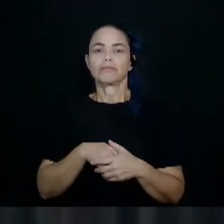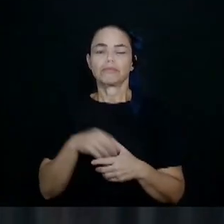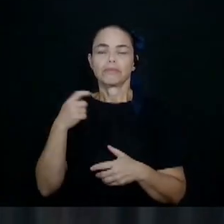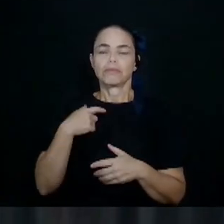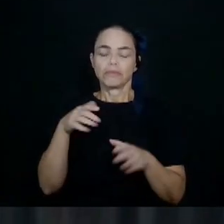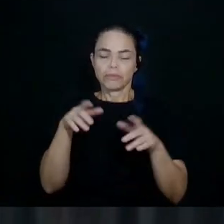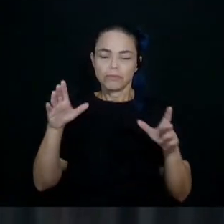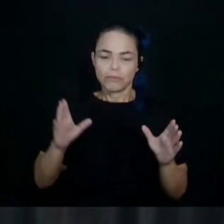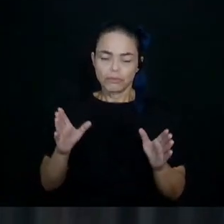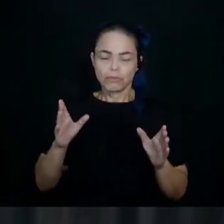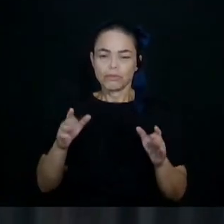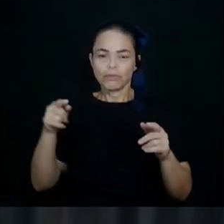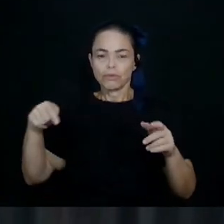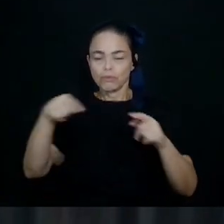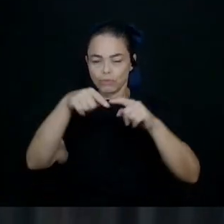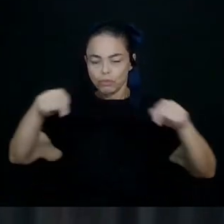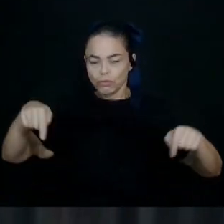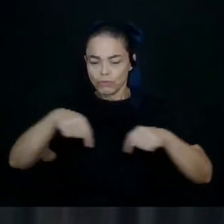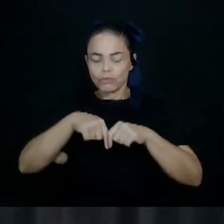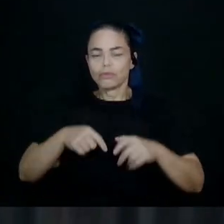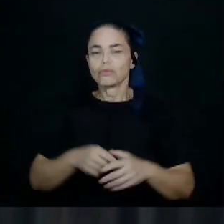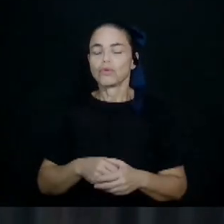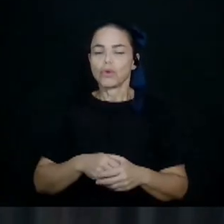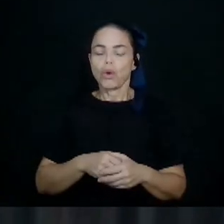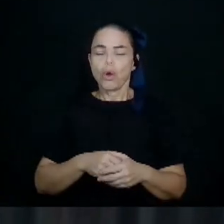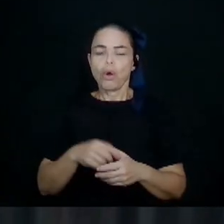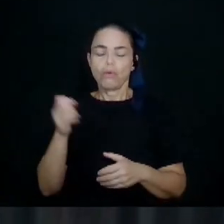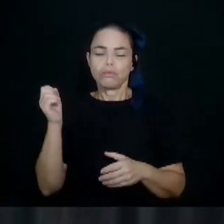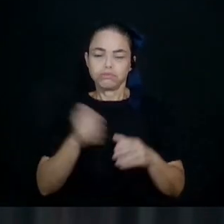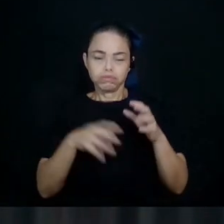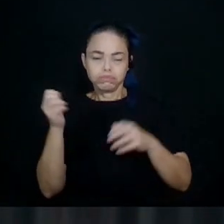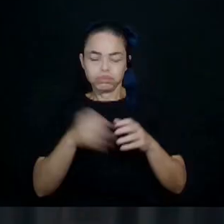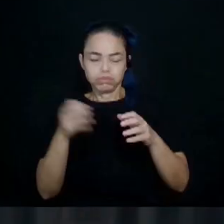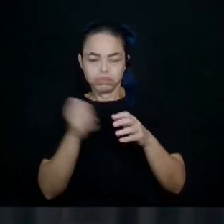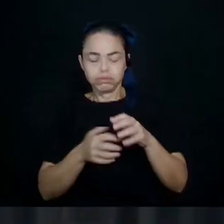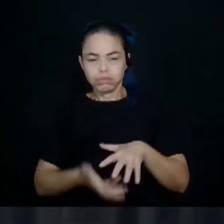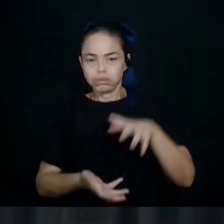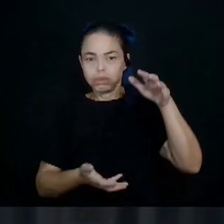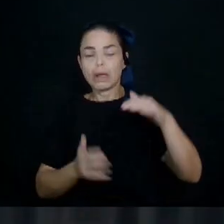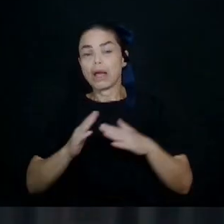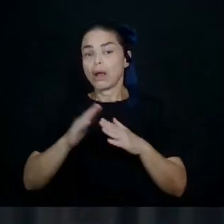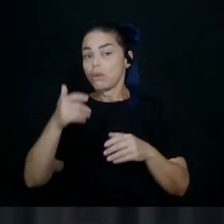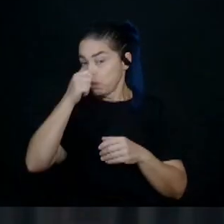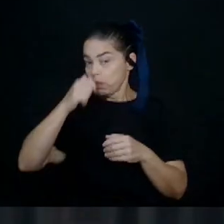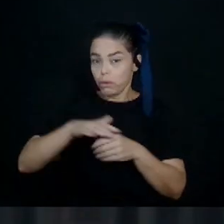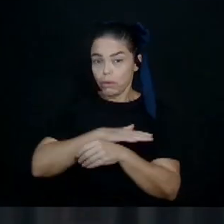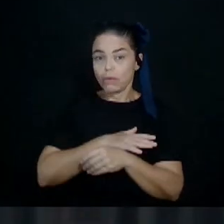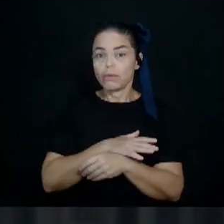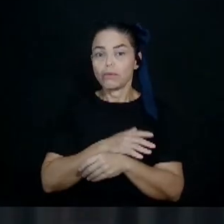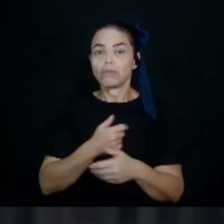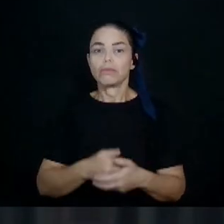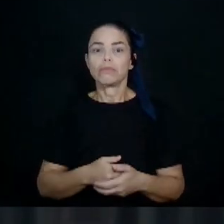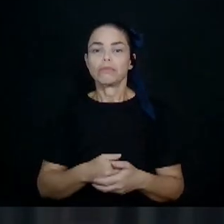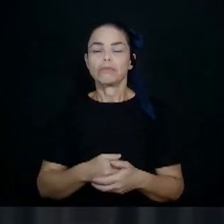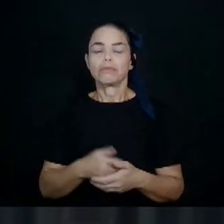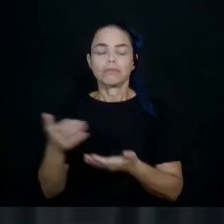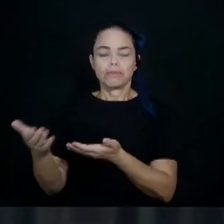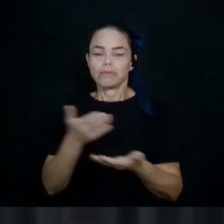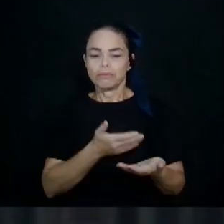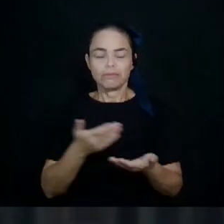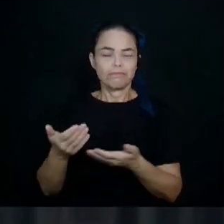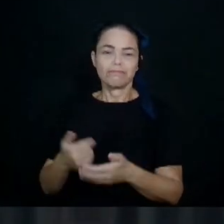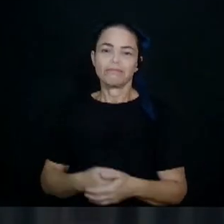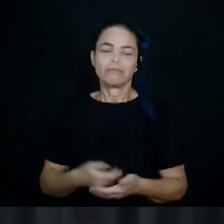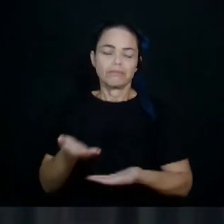delas, né? No ambiente delas. E como são pessoas que normalmente às vezes não recebem outras pessoas ou tem uma interação